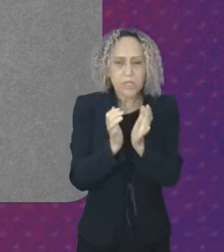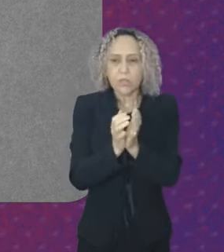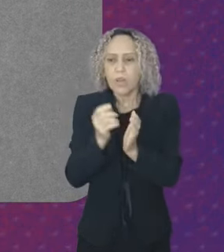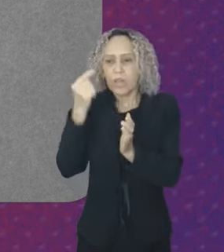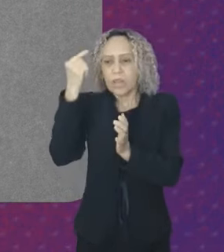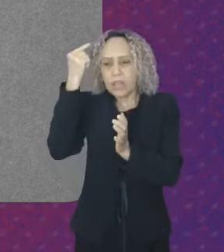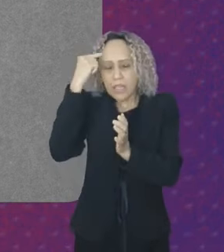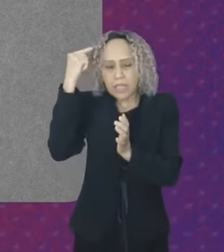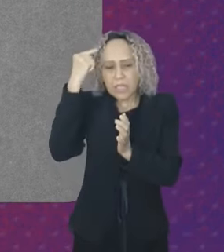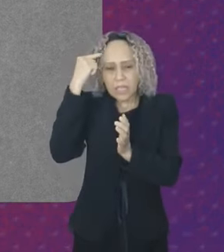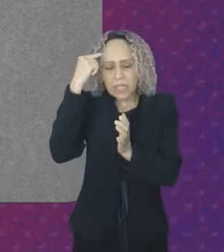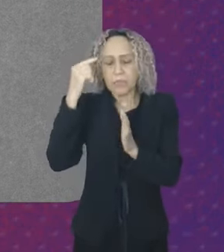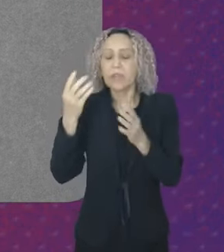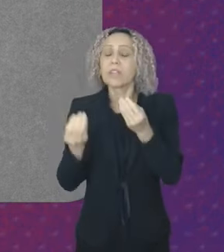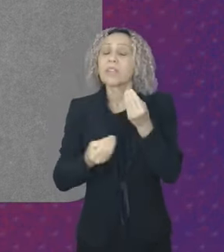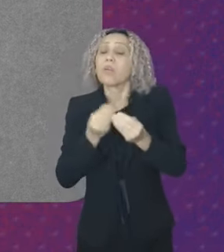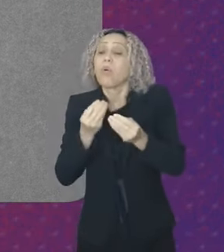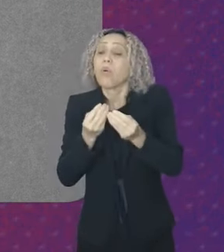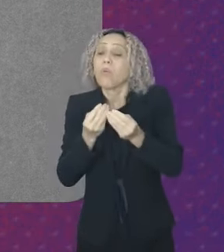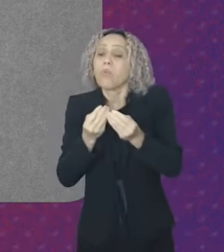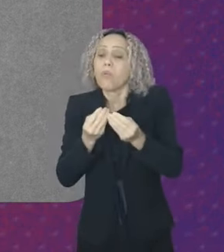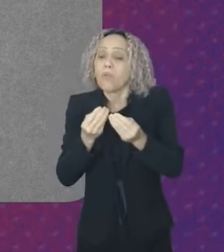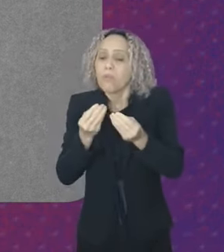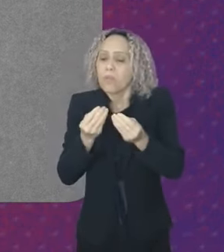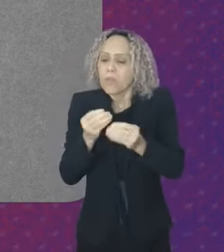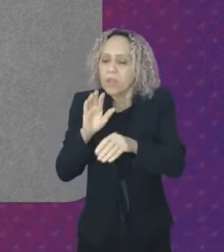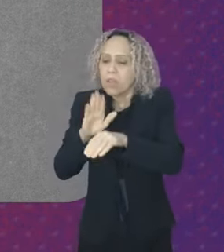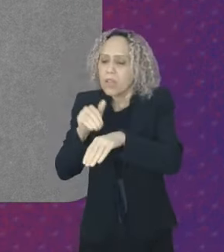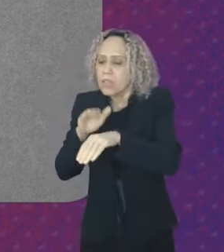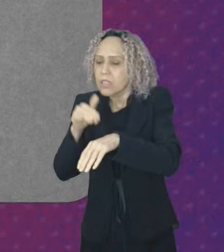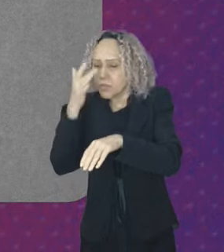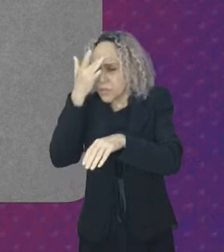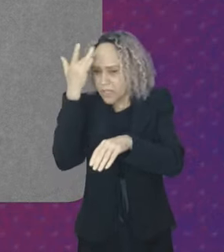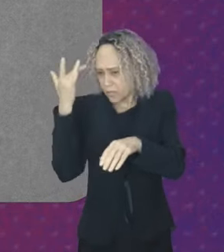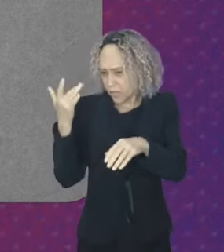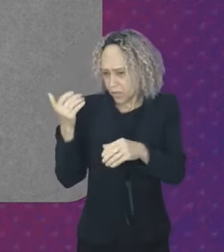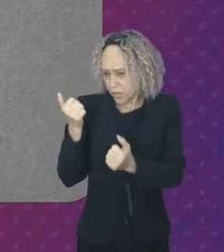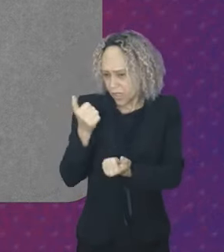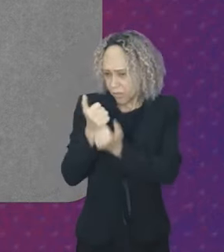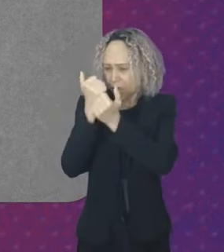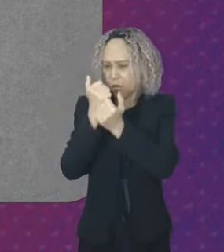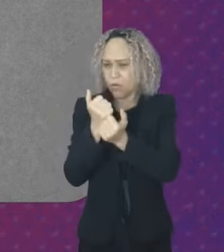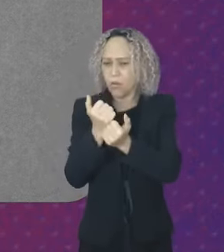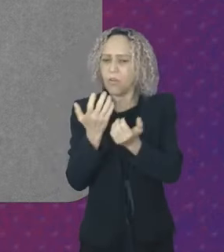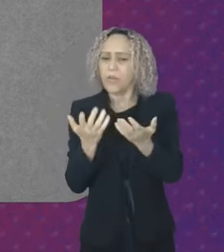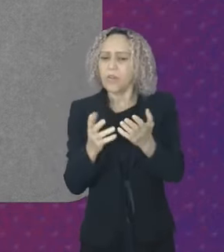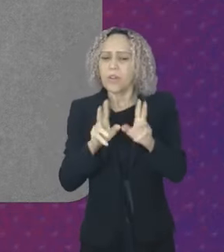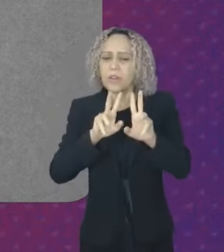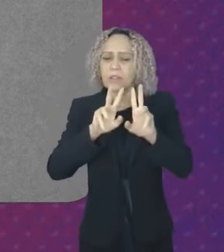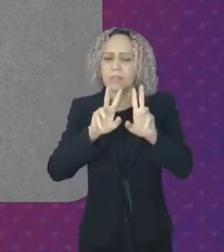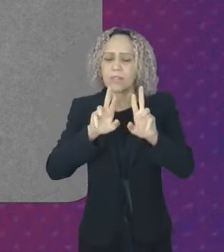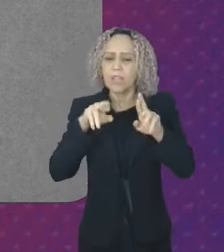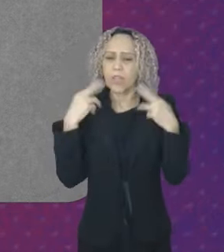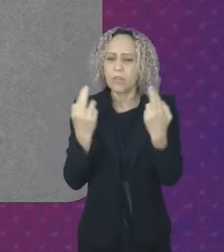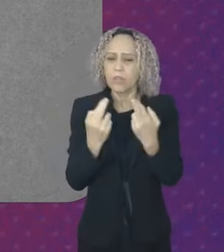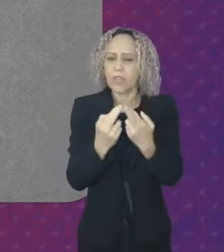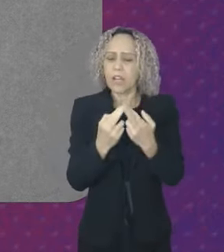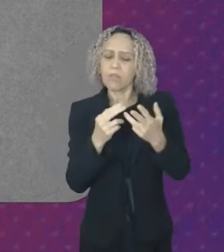feito dentro de um planejamento. Vocês vão precisar definir qual é o eleitorado, qual tom de voz vai ser